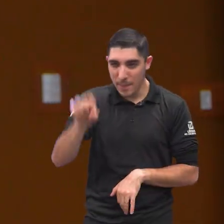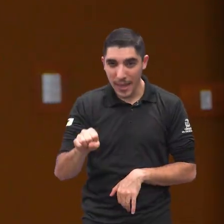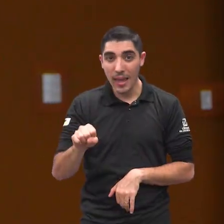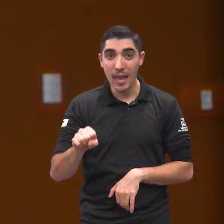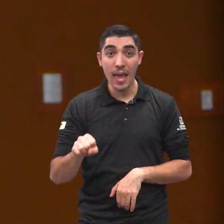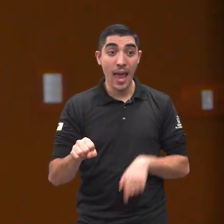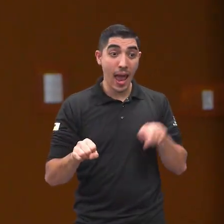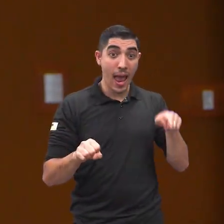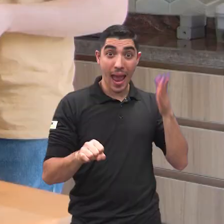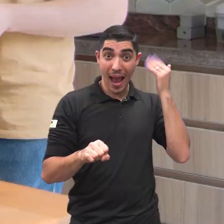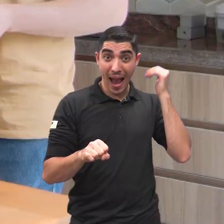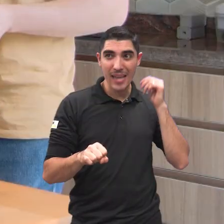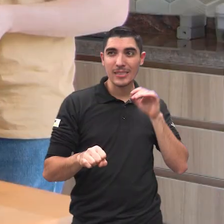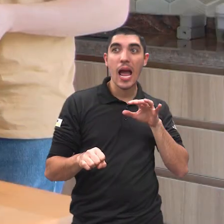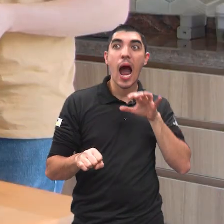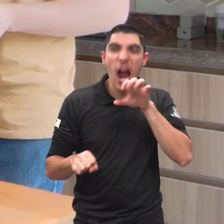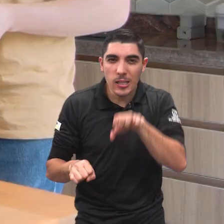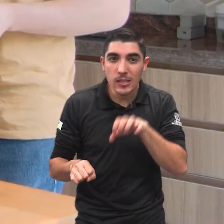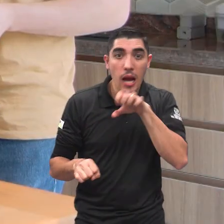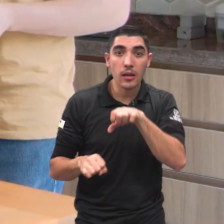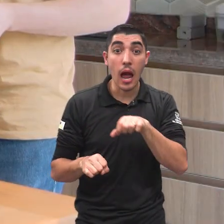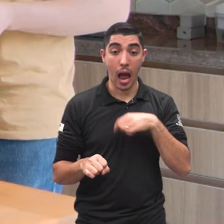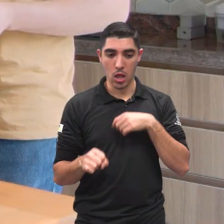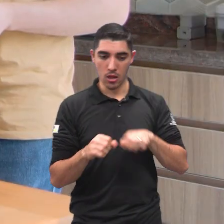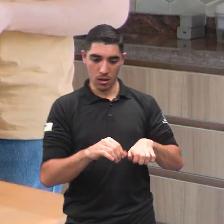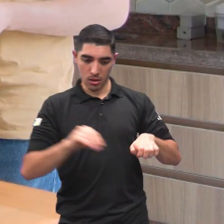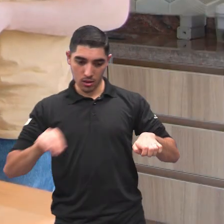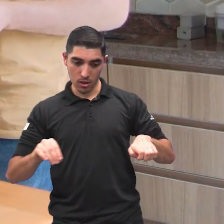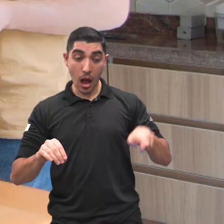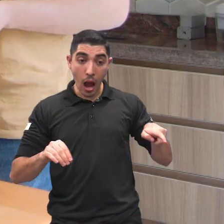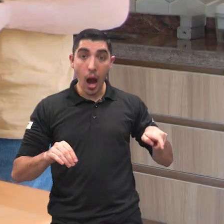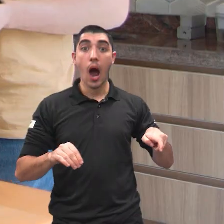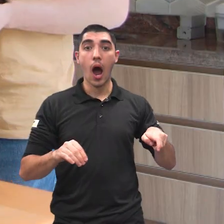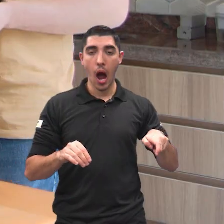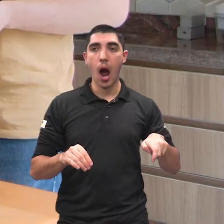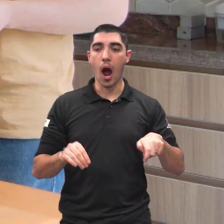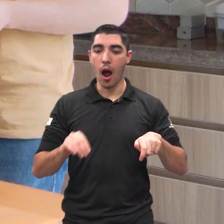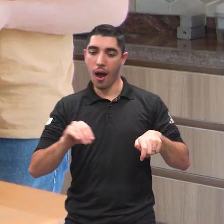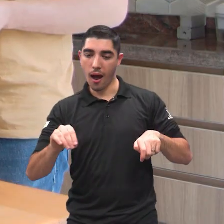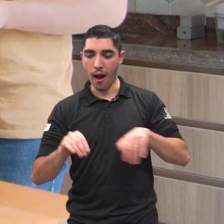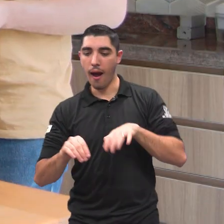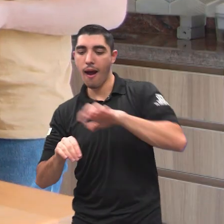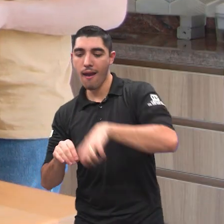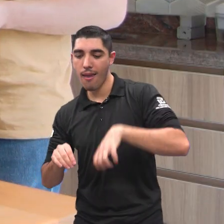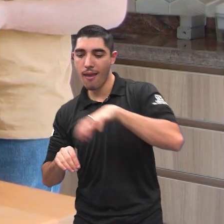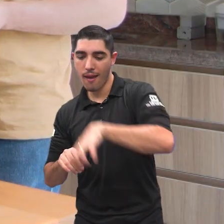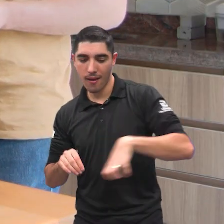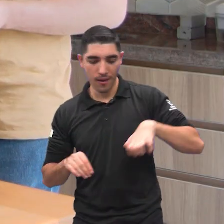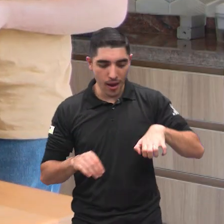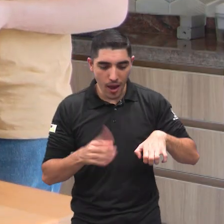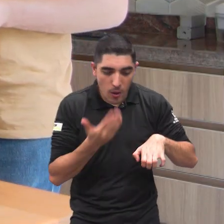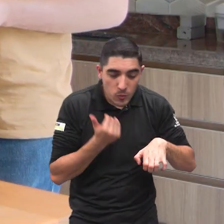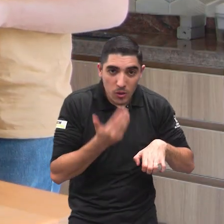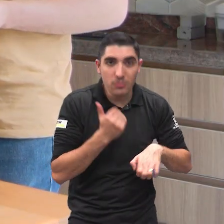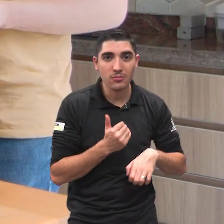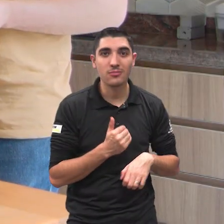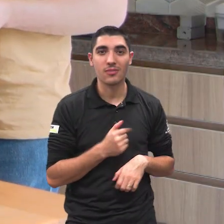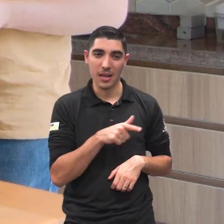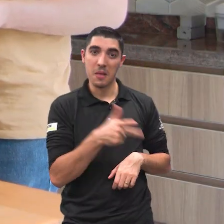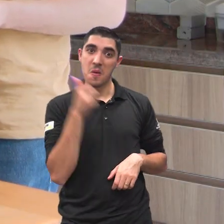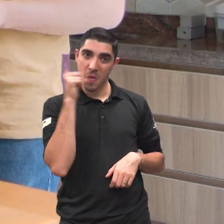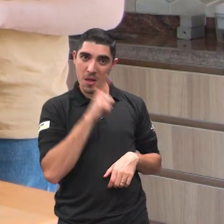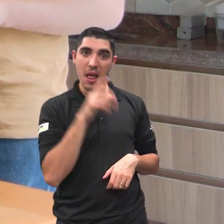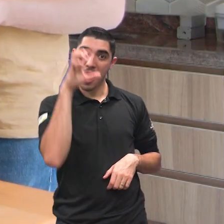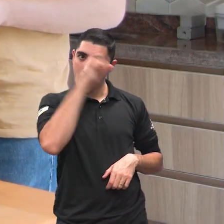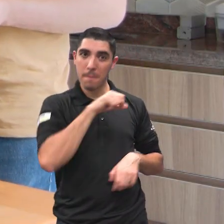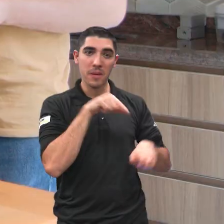dar um biscoito, antes ele ia com a boca. A gente começou a colocar mais longe, ele aprendeu que ele tinha que pegar com a pata. Entendi. E ele já aprendeu. Então se a gente põe mais longe,